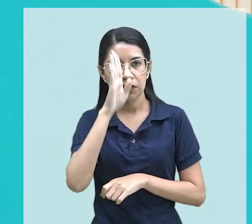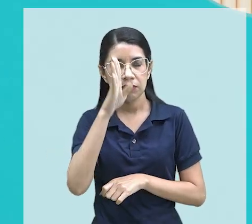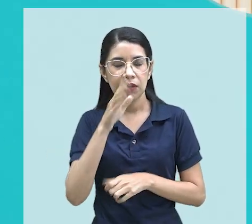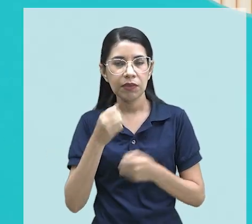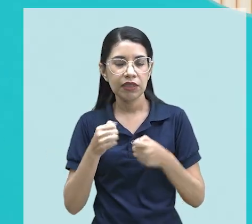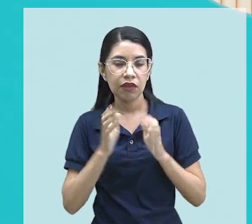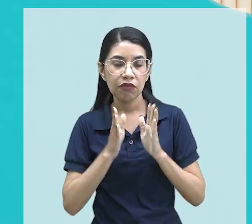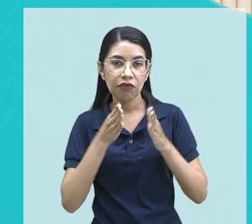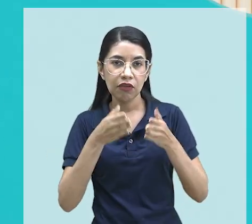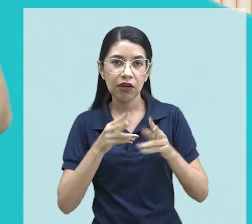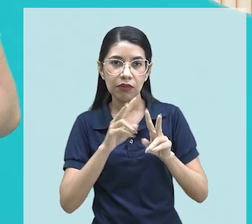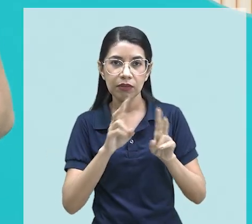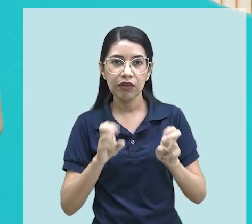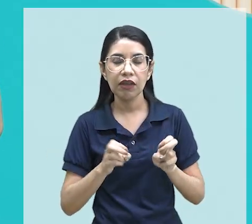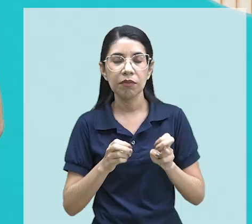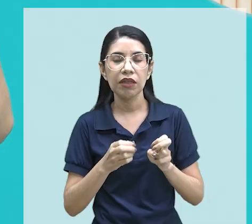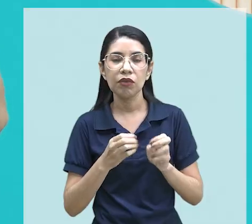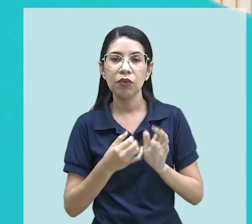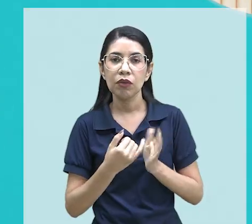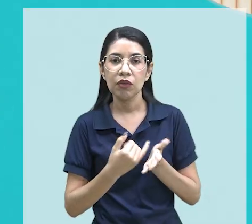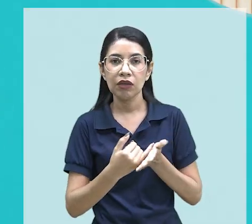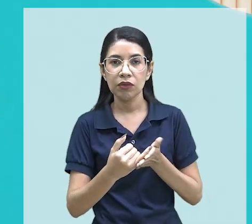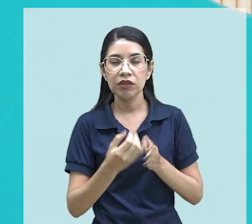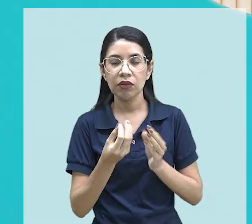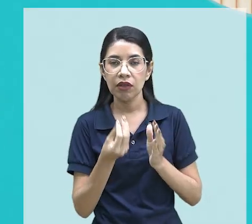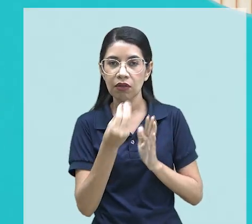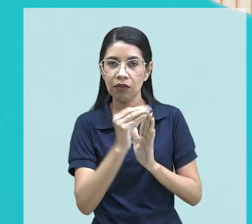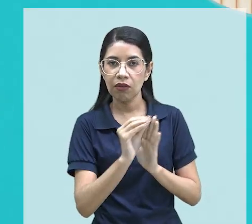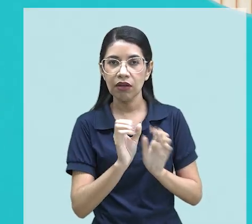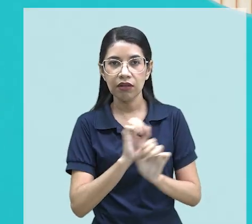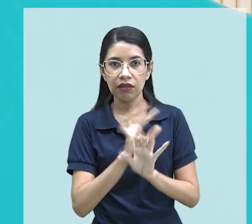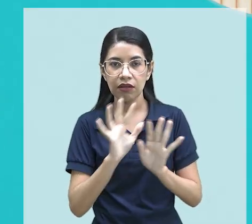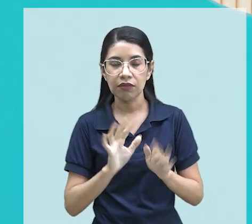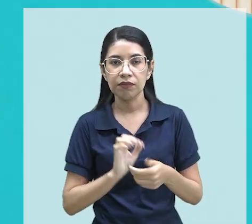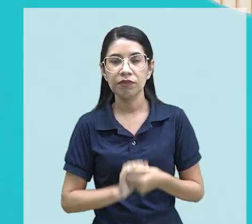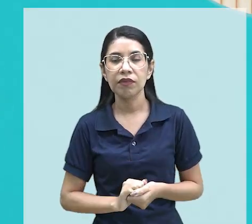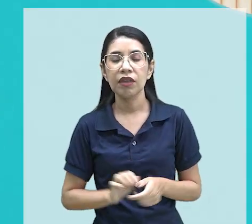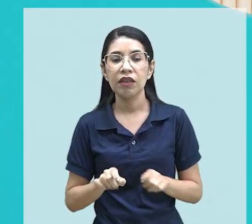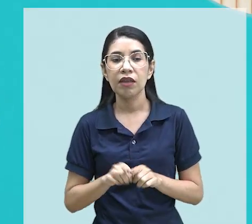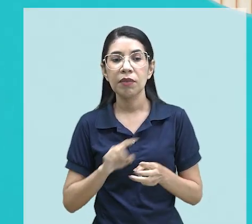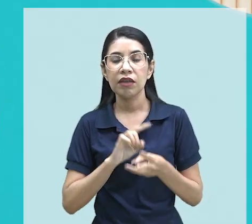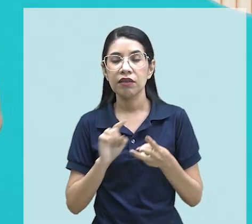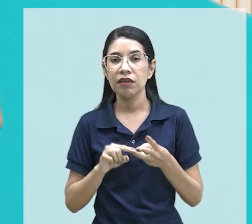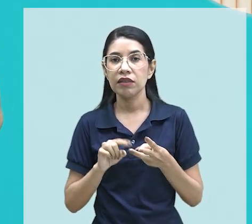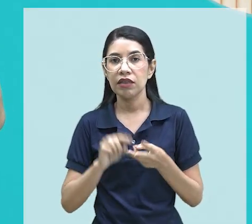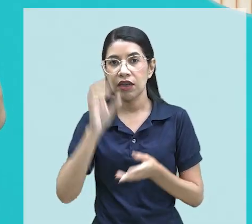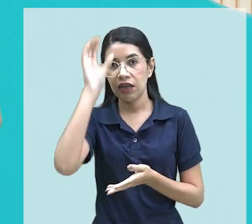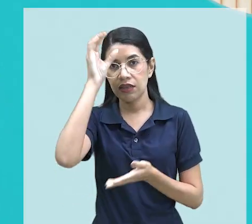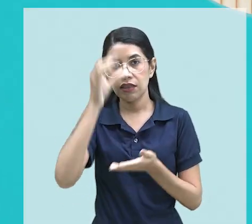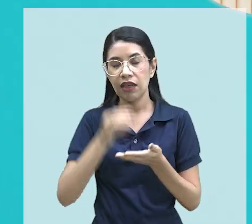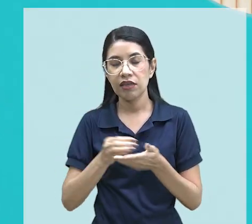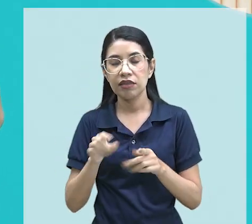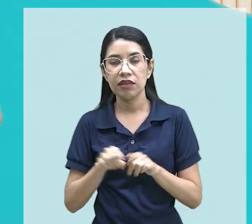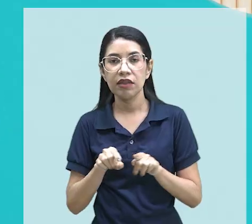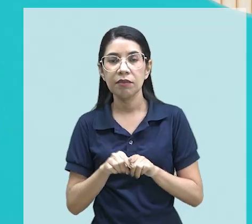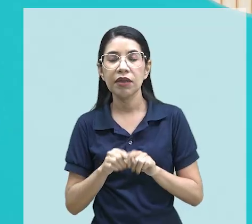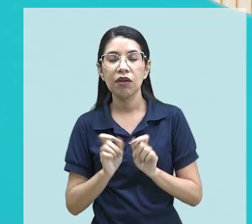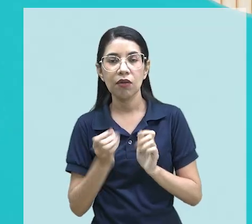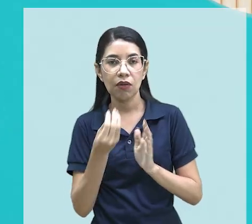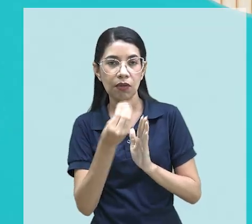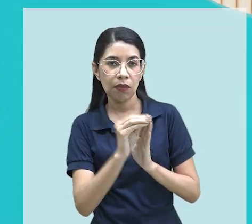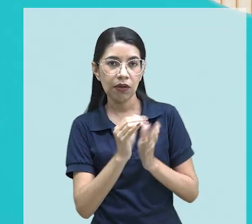bem explícito nessa introdução. E ela traz também o quê? A tese dela na introdução. O que ela faz?